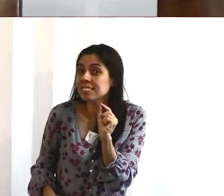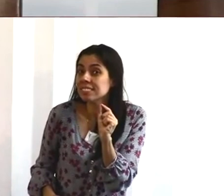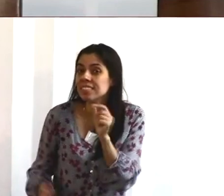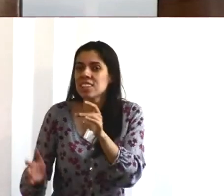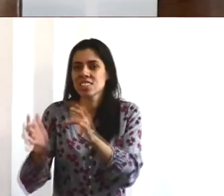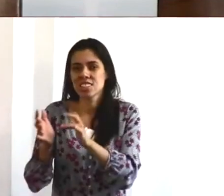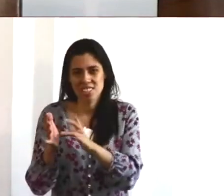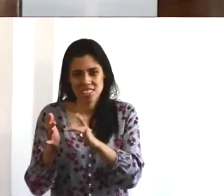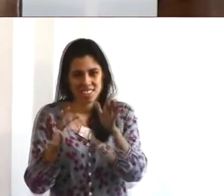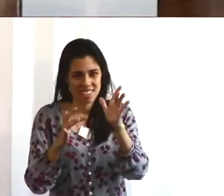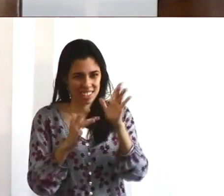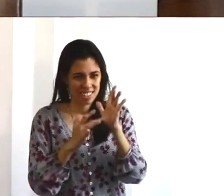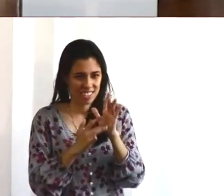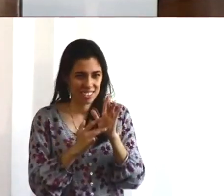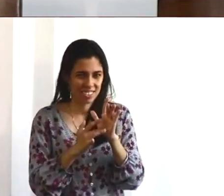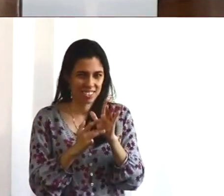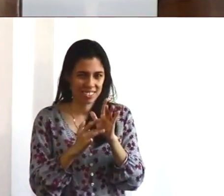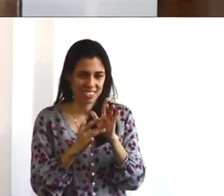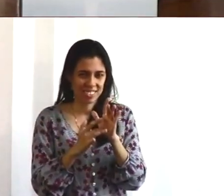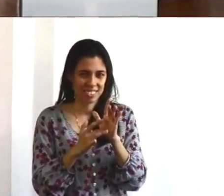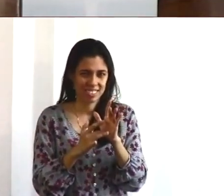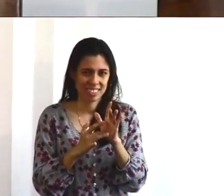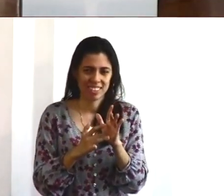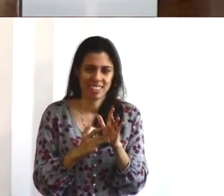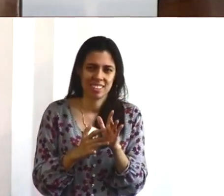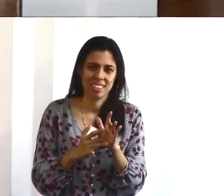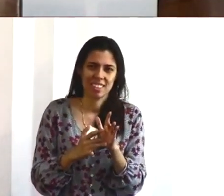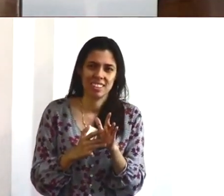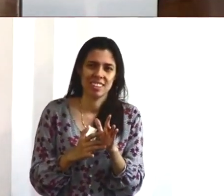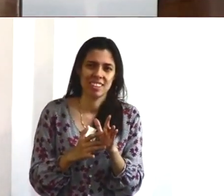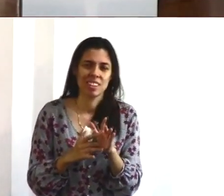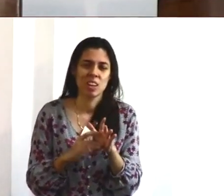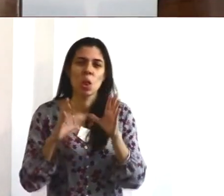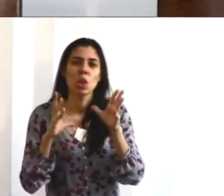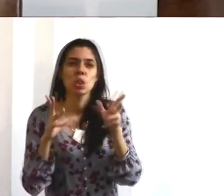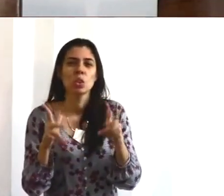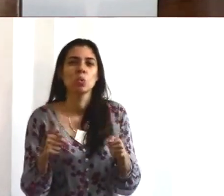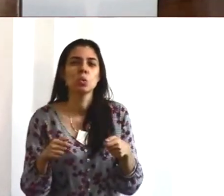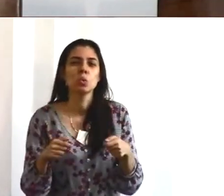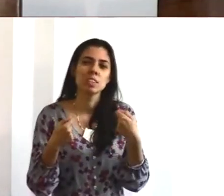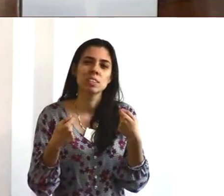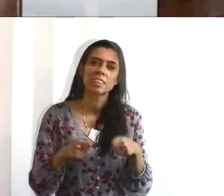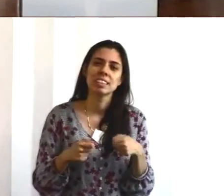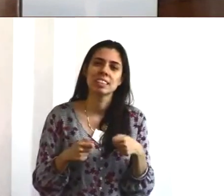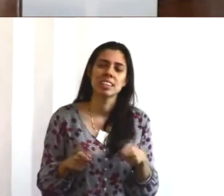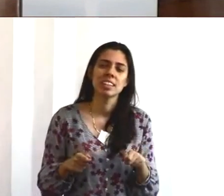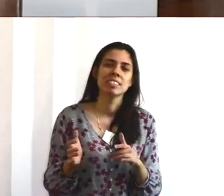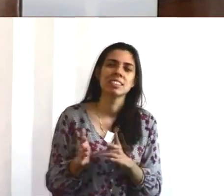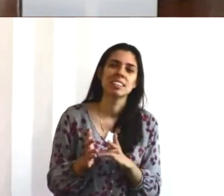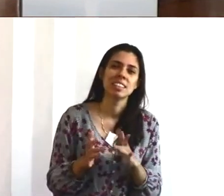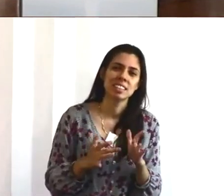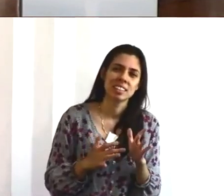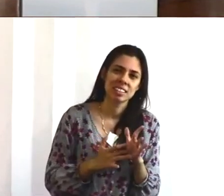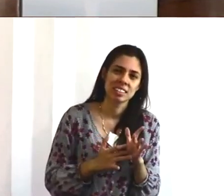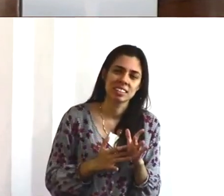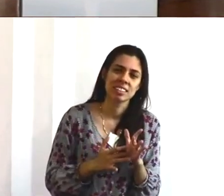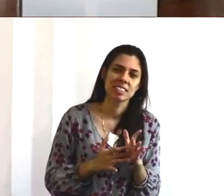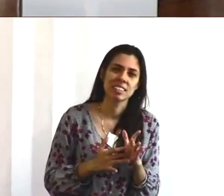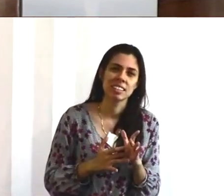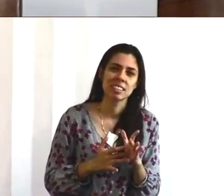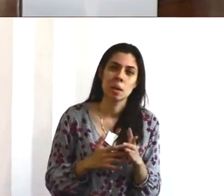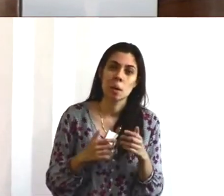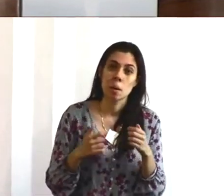saciar nossa alma é Jesus. A água que nós precisamos é Jesus. E tenha por certo que